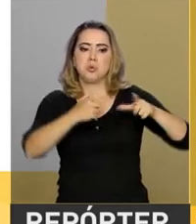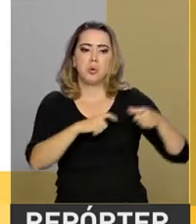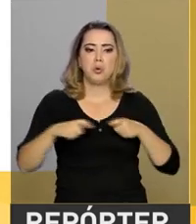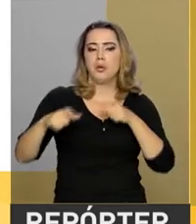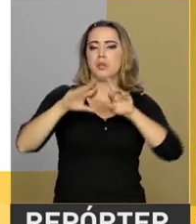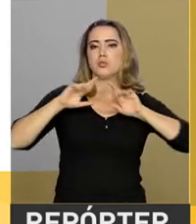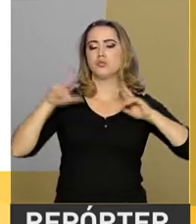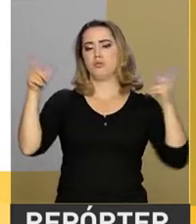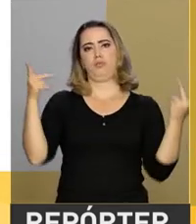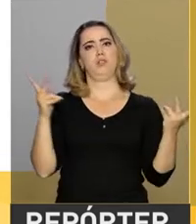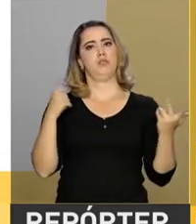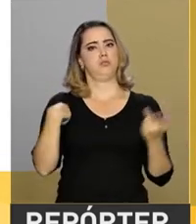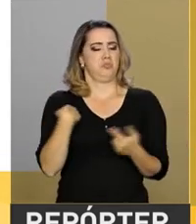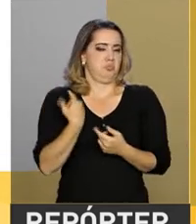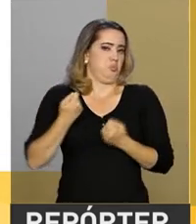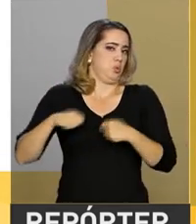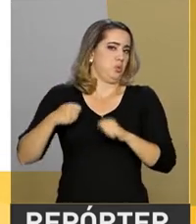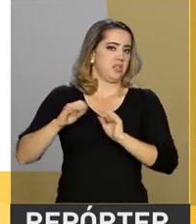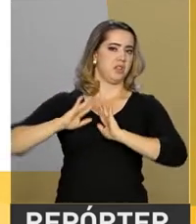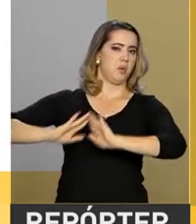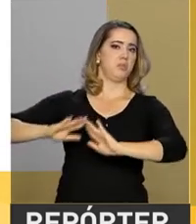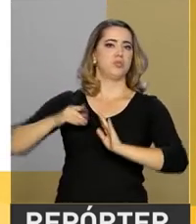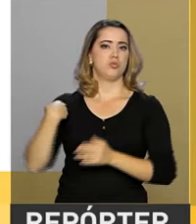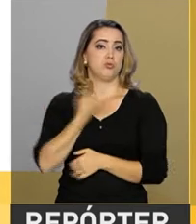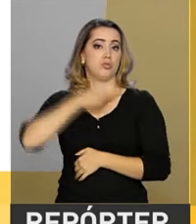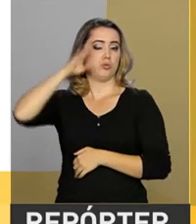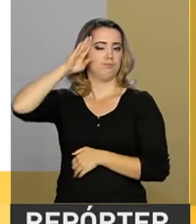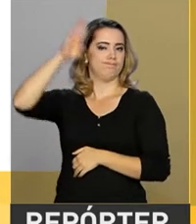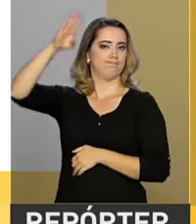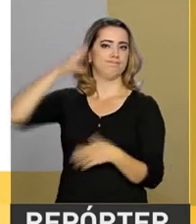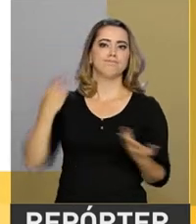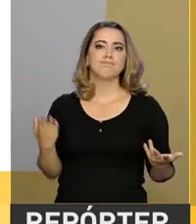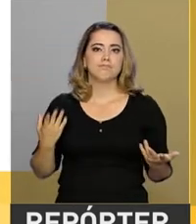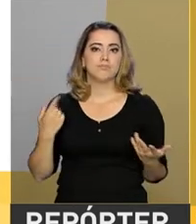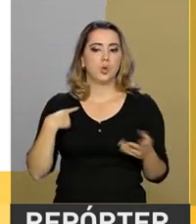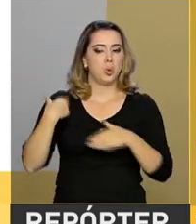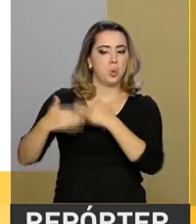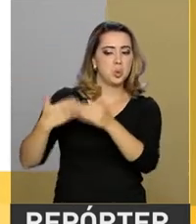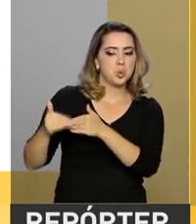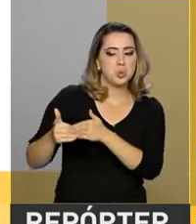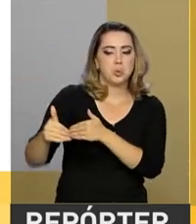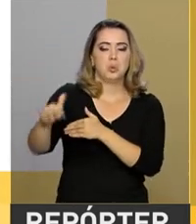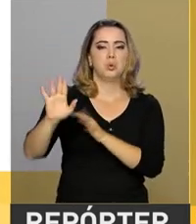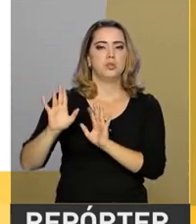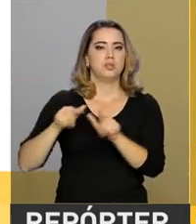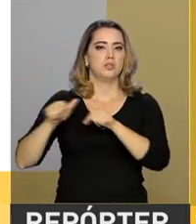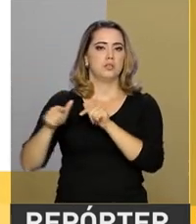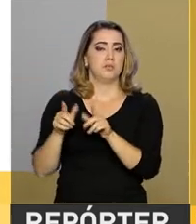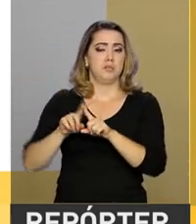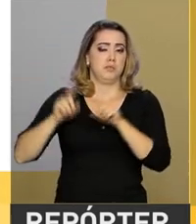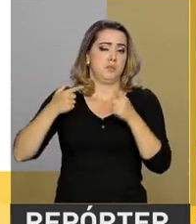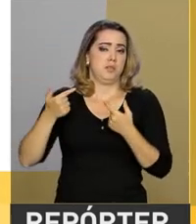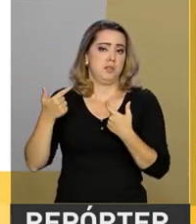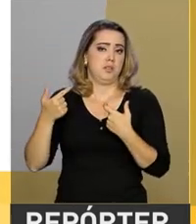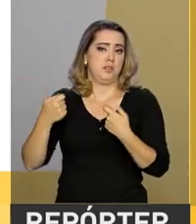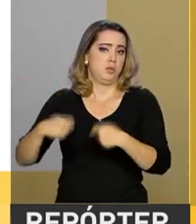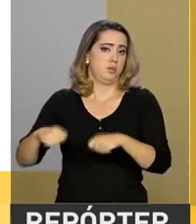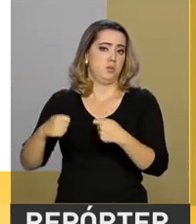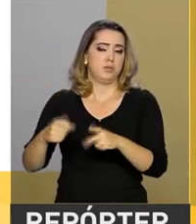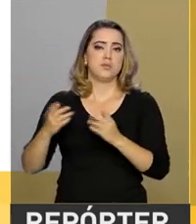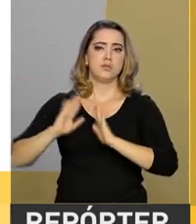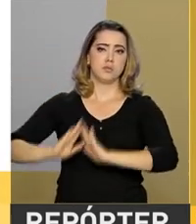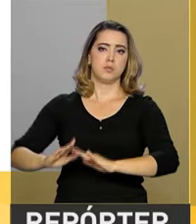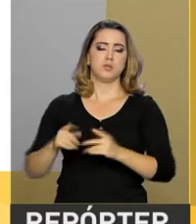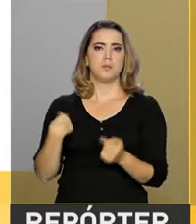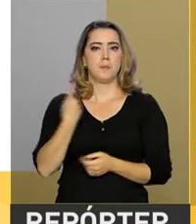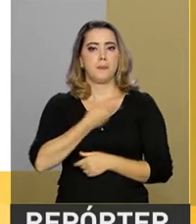com outras modalidades e não precisaram das Forças Armadas. Elas continuaram trabalhando, só que elas não nos solicitaram. Eu lembro sempre,